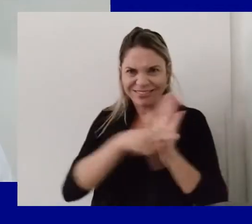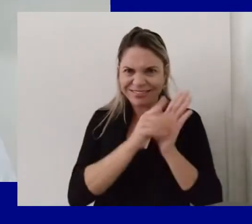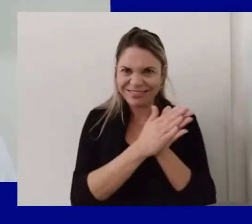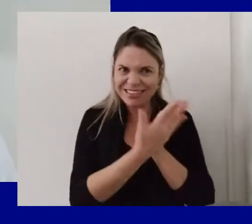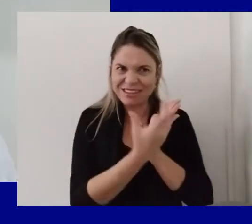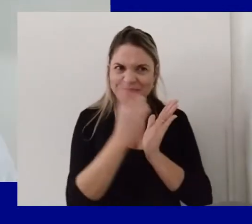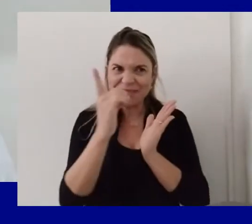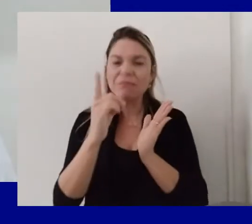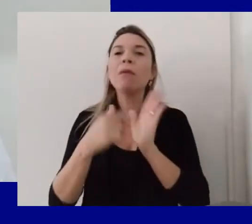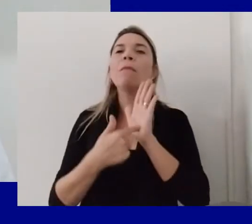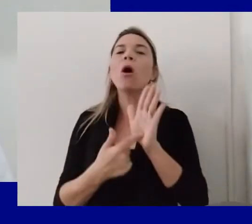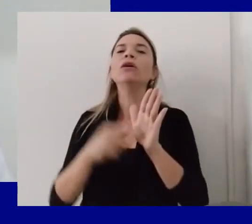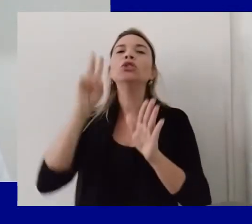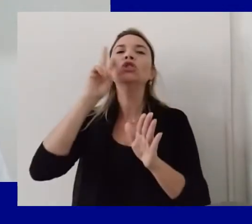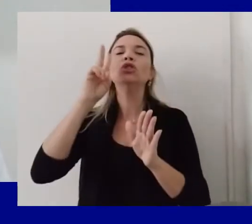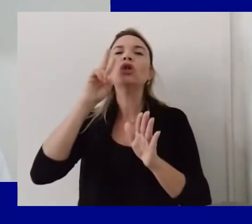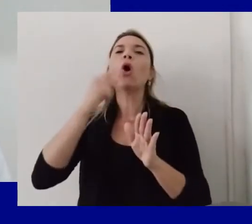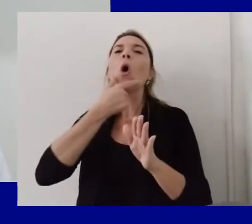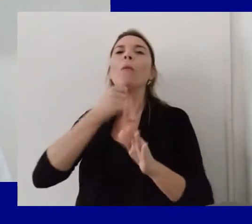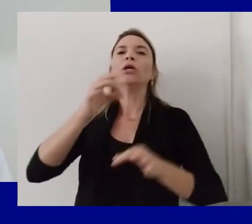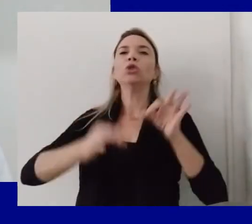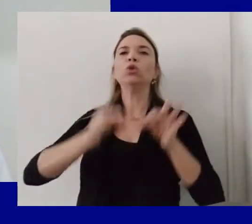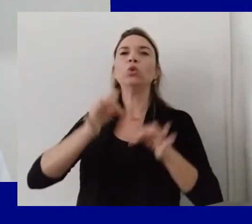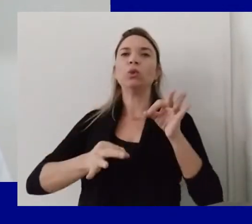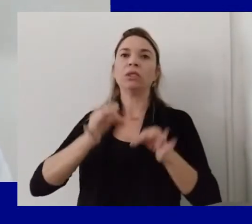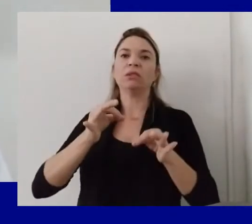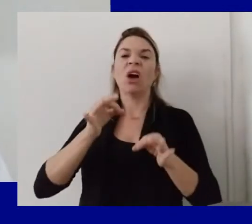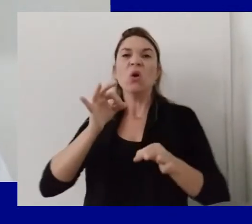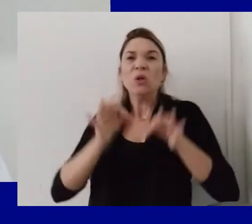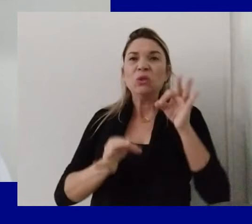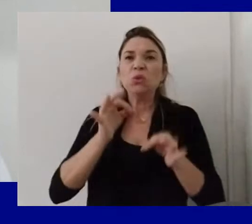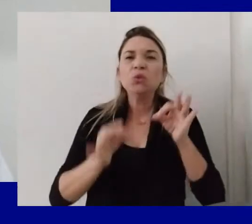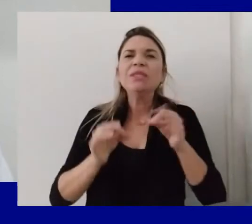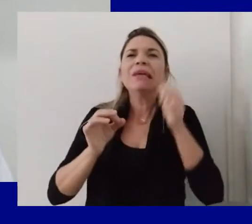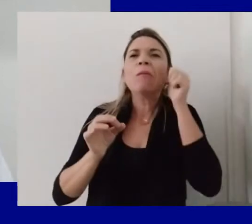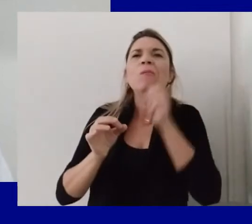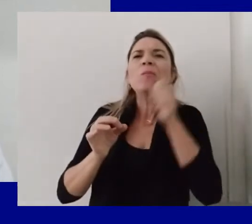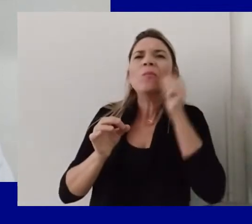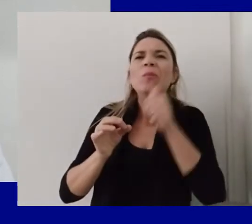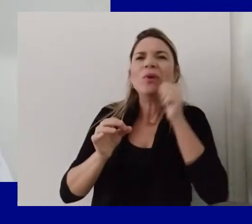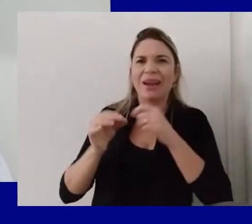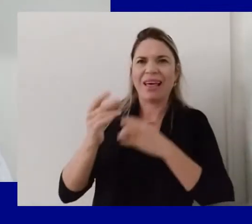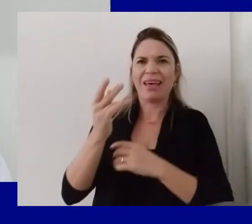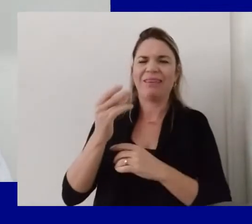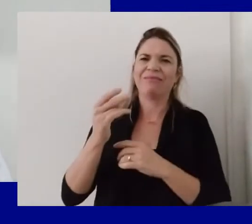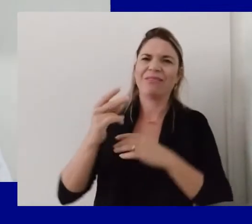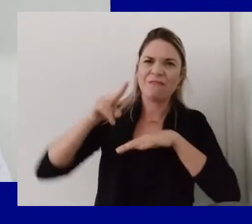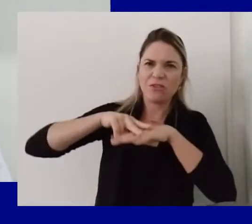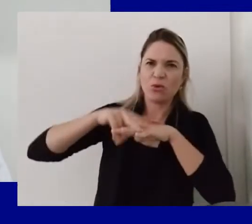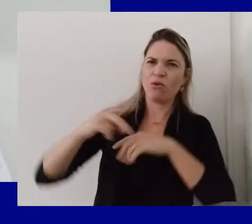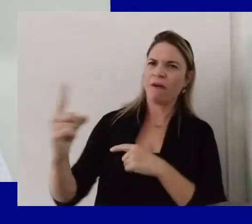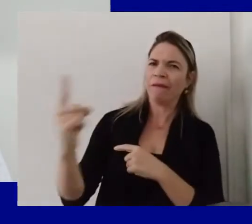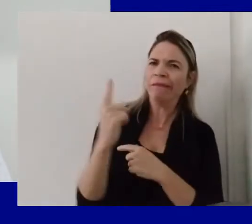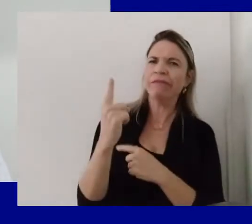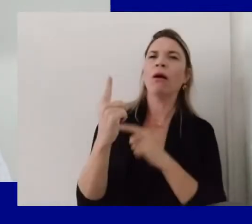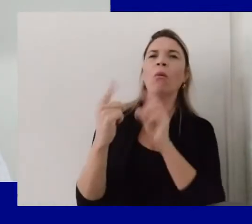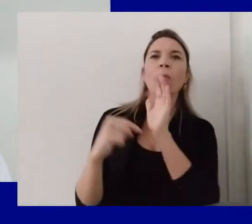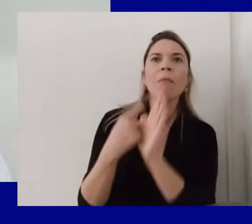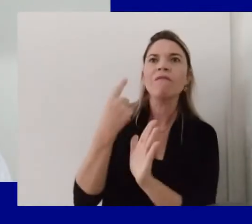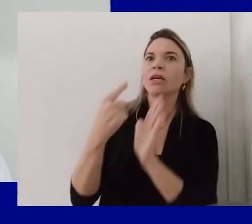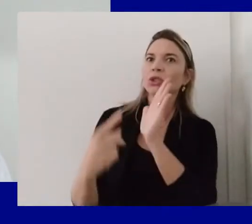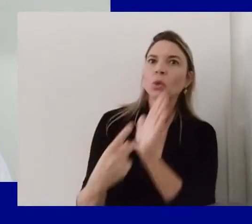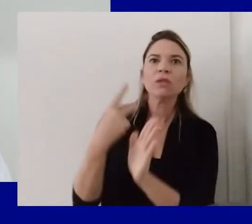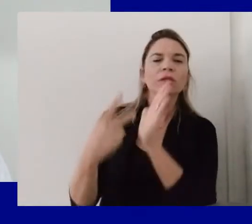mas atendeu ao pedido de uma viúva por conta da sua insistência. Foi nesse contexto que Jesus disse o que